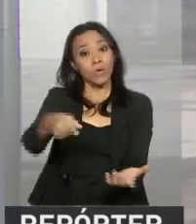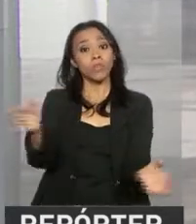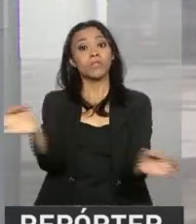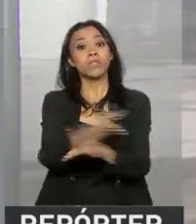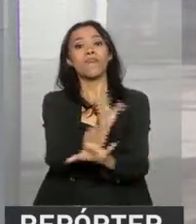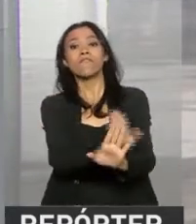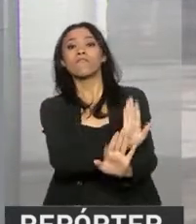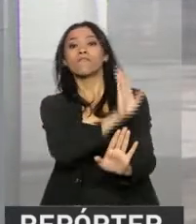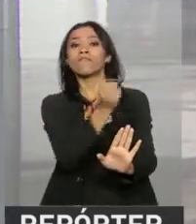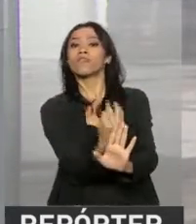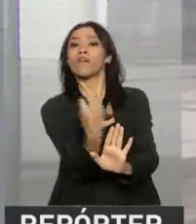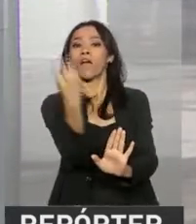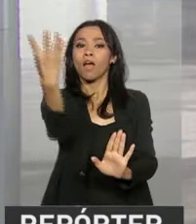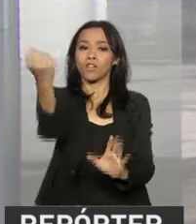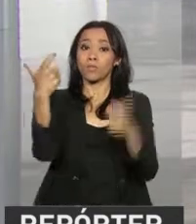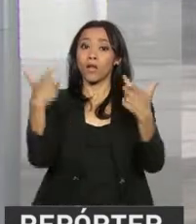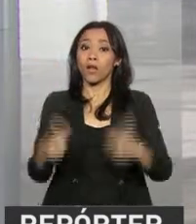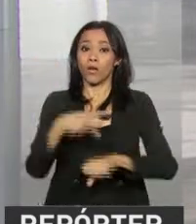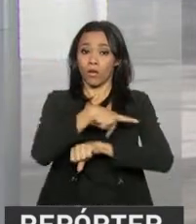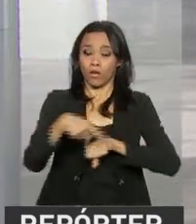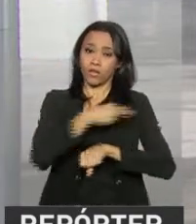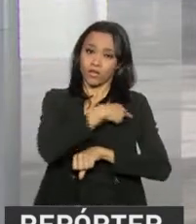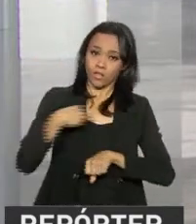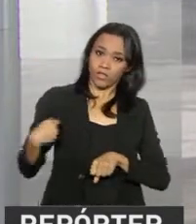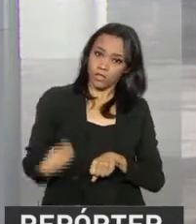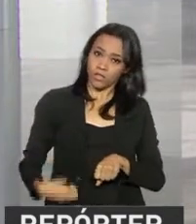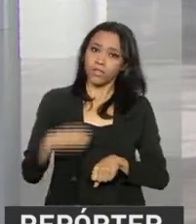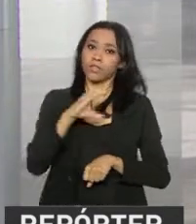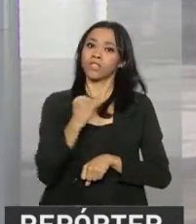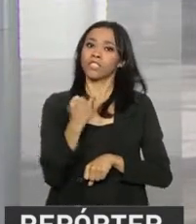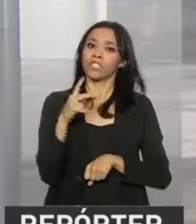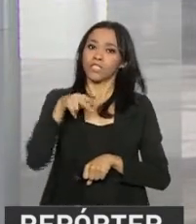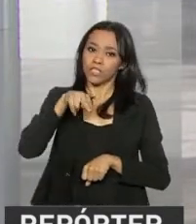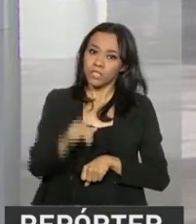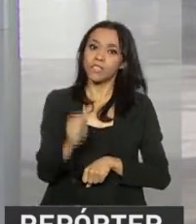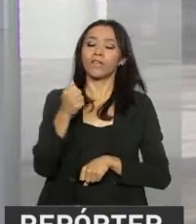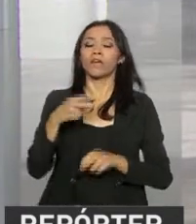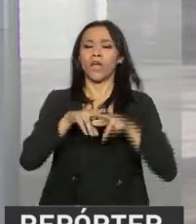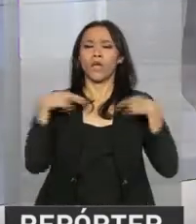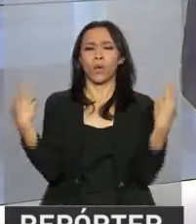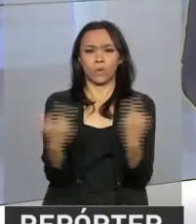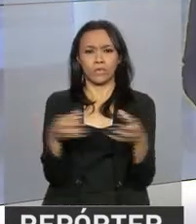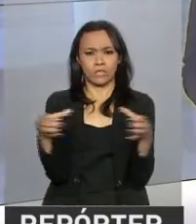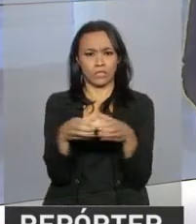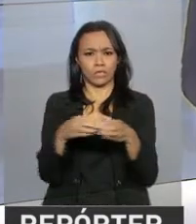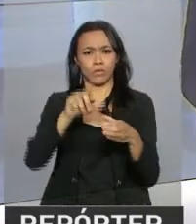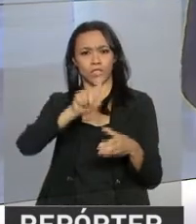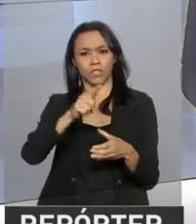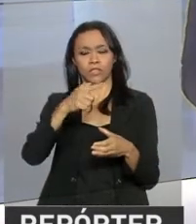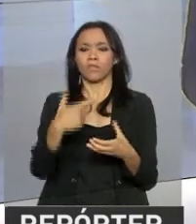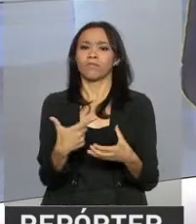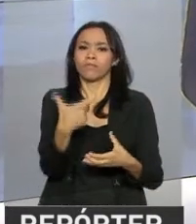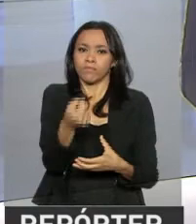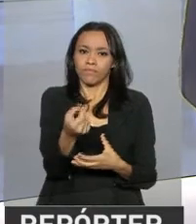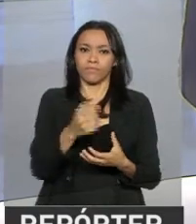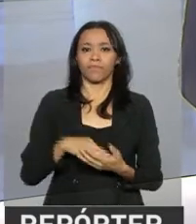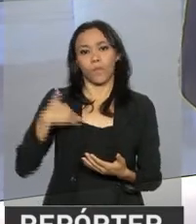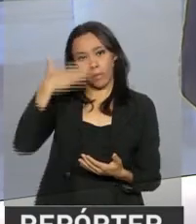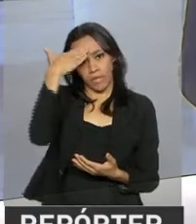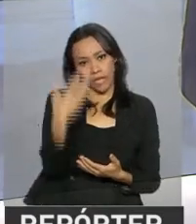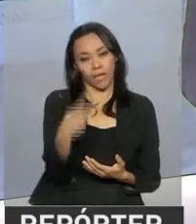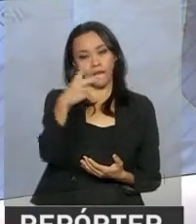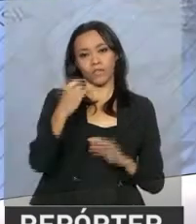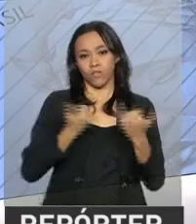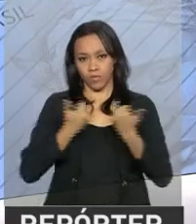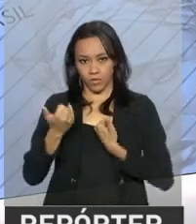para a China para o encontro do G20 que vai reunir as maiores economias do mundo Renata Obrigada Gabriela pelas